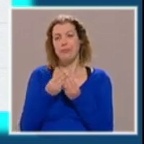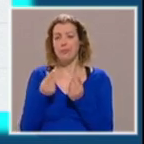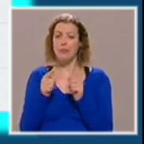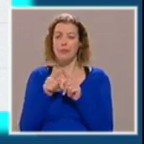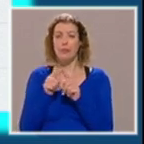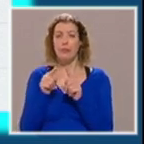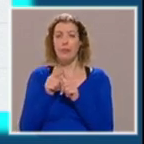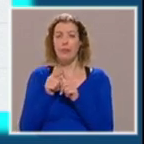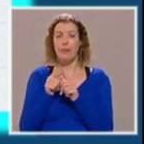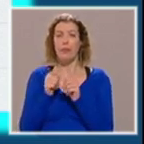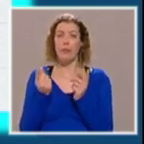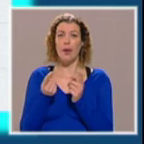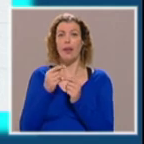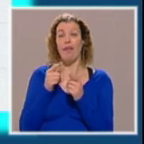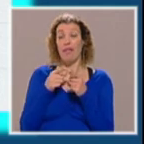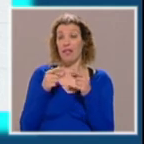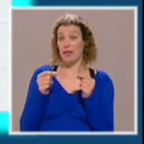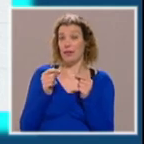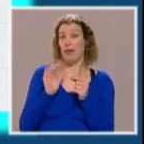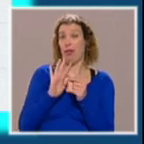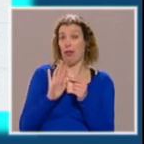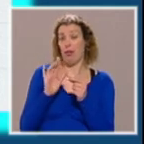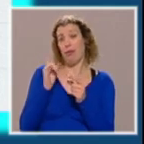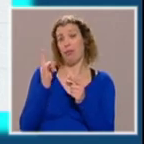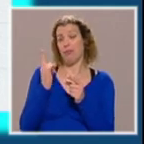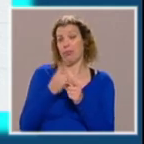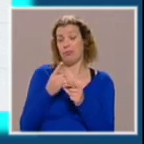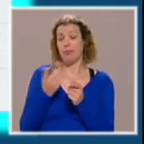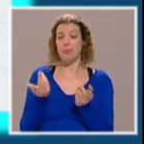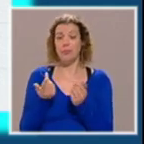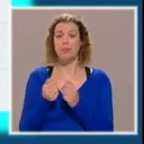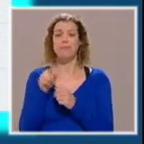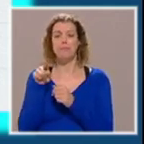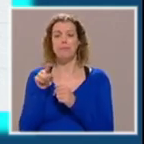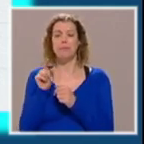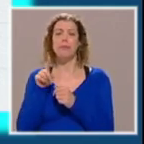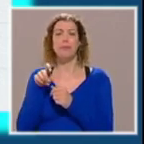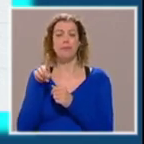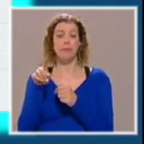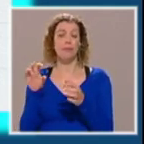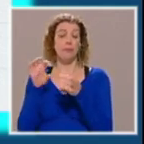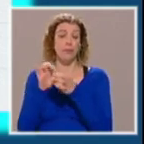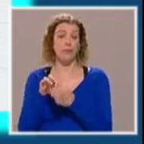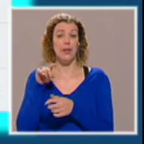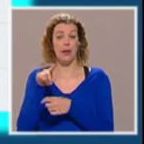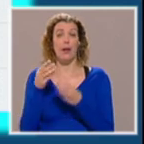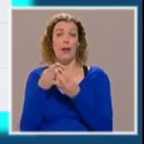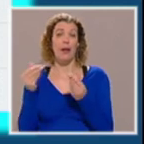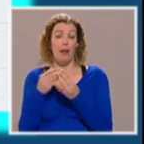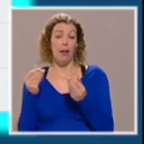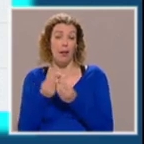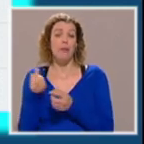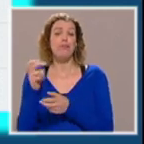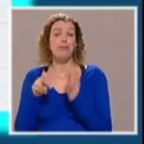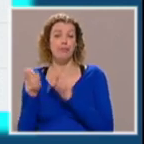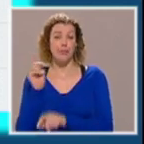neutraliza a acidez da vagina. Depois, os espermatozoides, conjuntamente com estes líquidos, vão